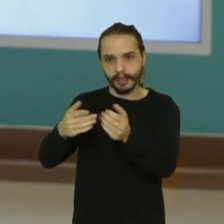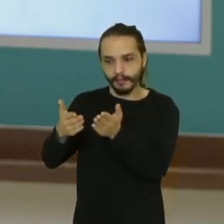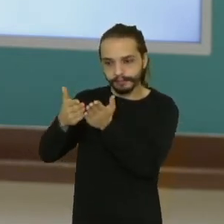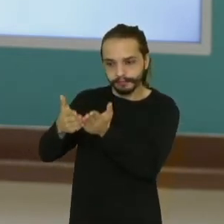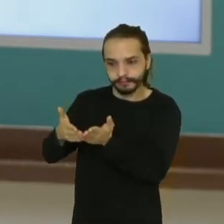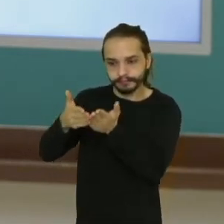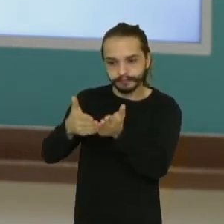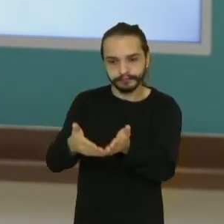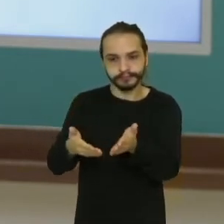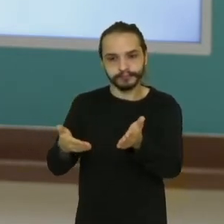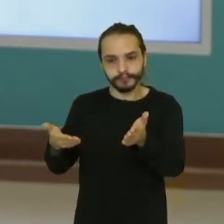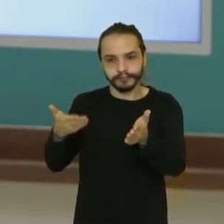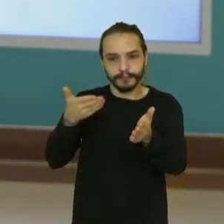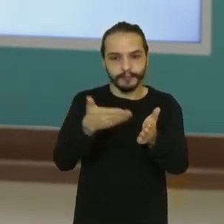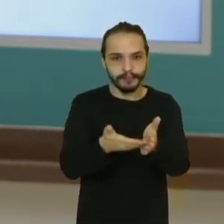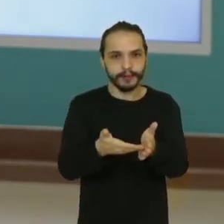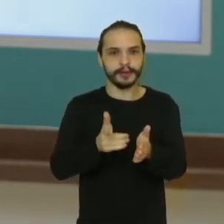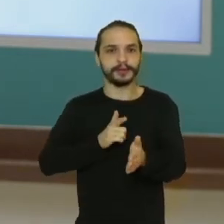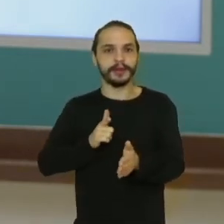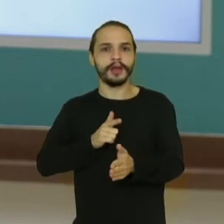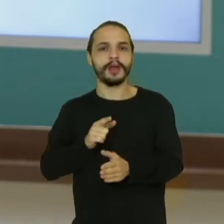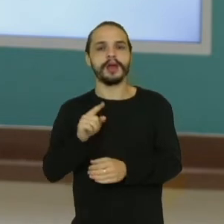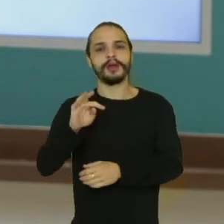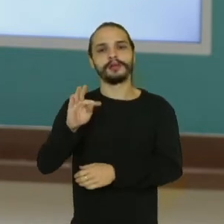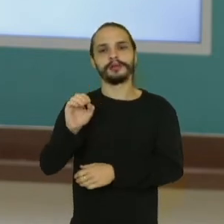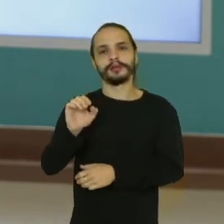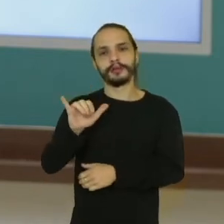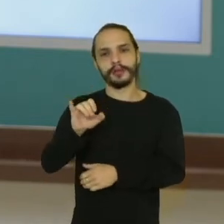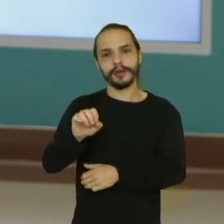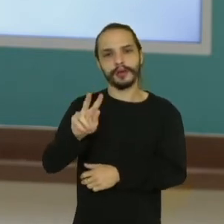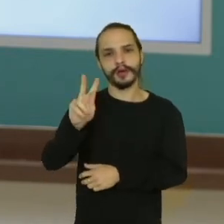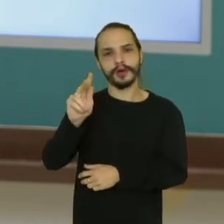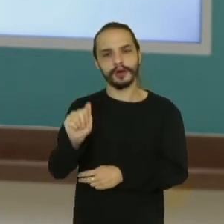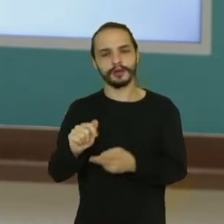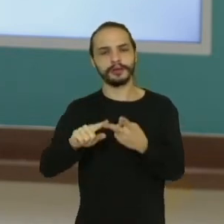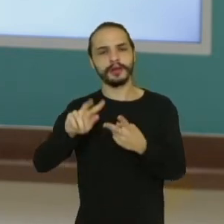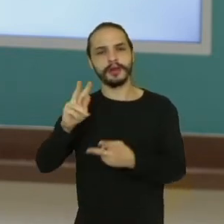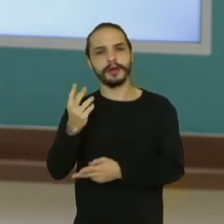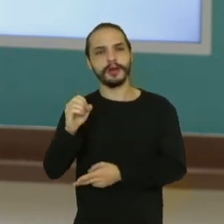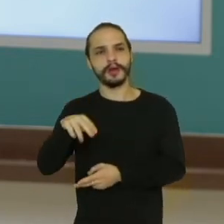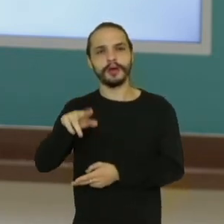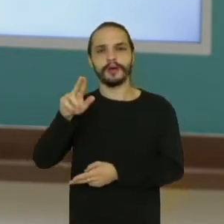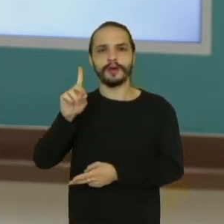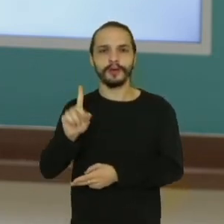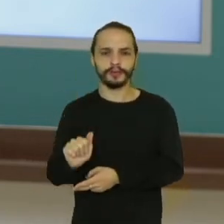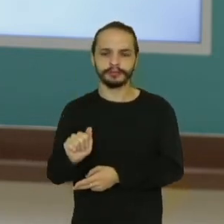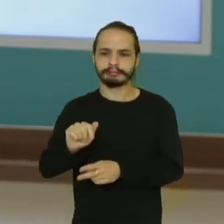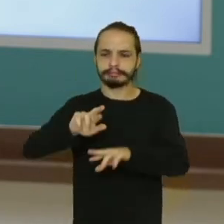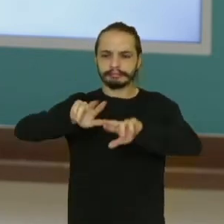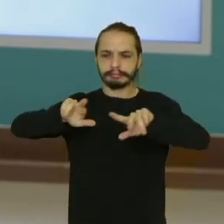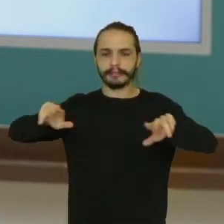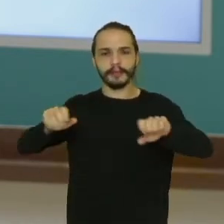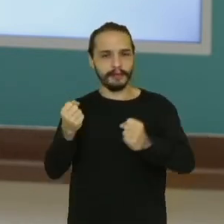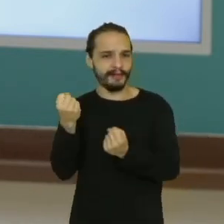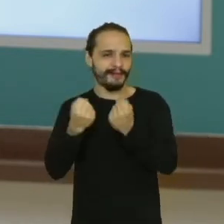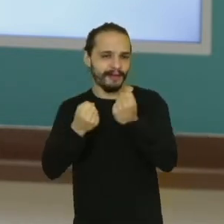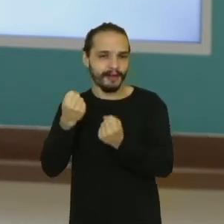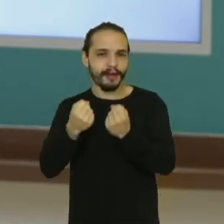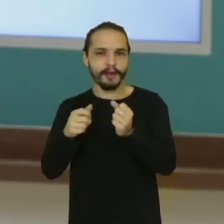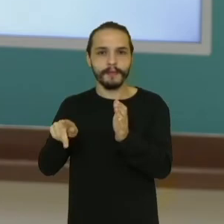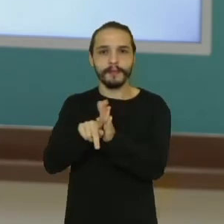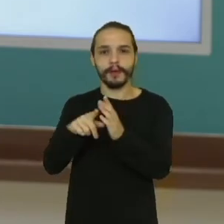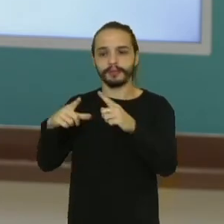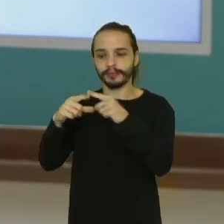né? Se desenvolveu então aí a Toyota, se desenvolveu a Honda, se desenvolveu aí outras indústrias como, por exemplo, a